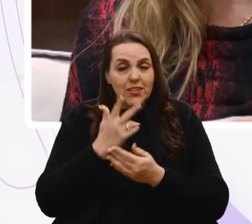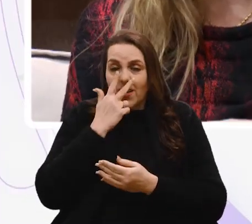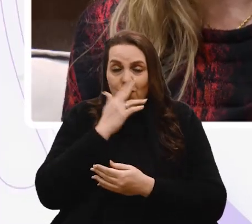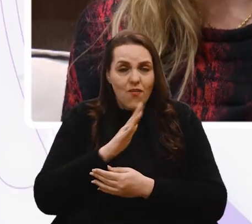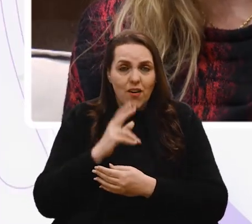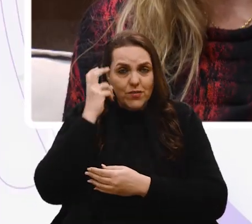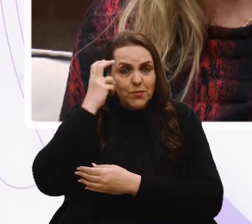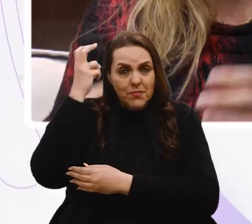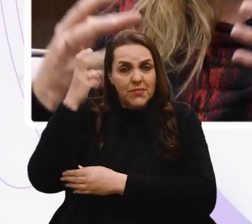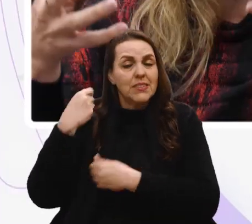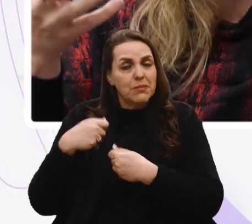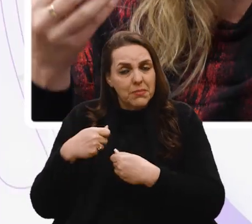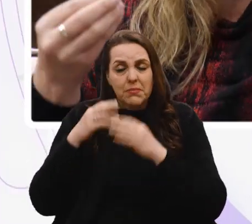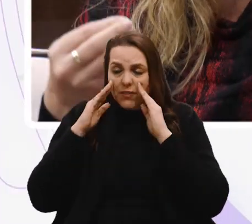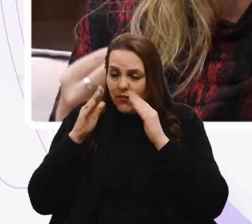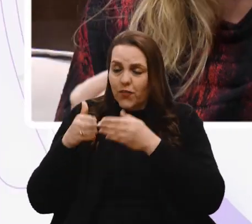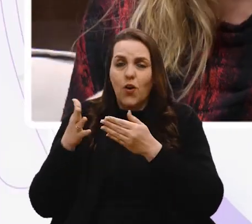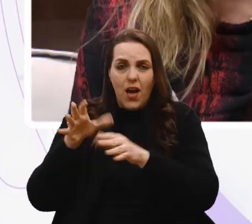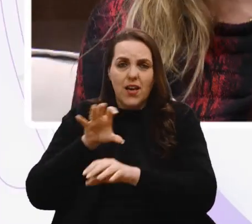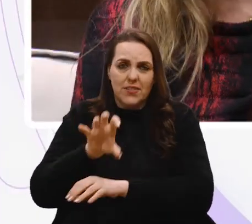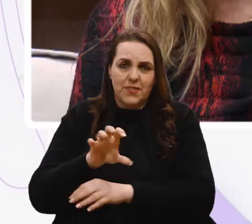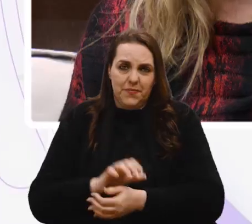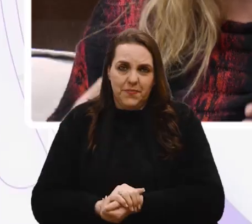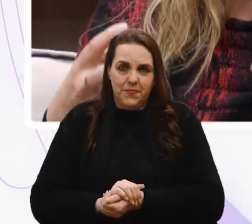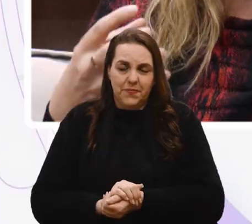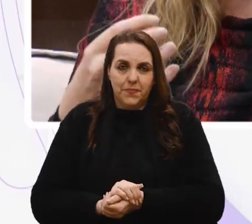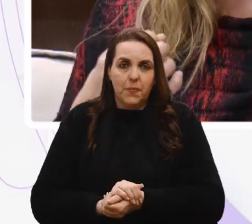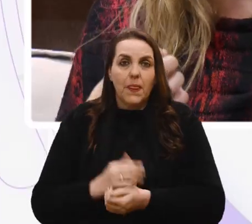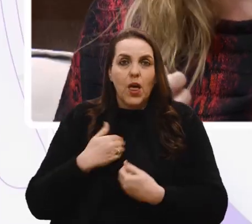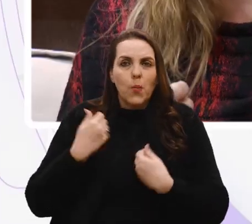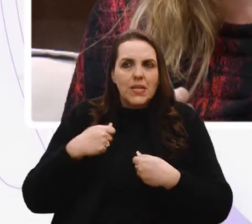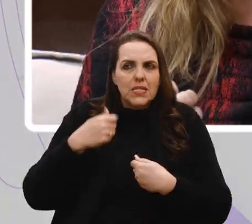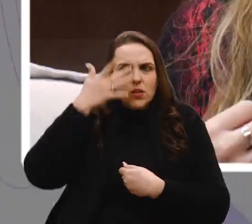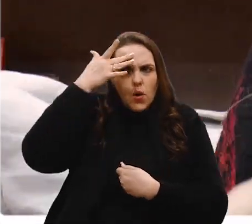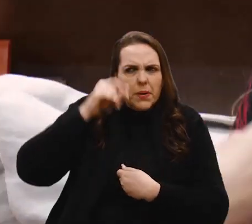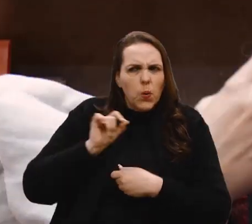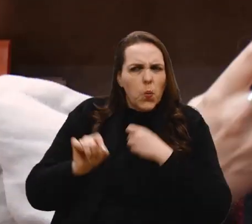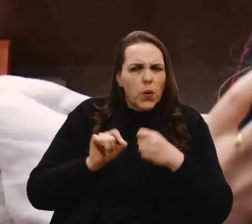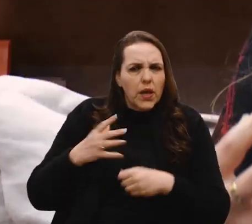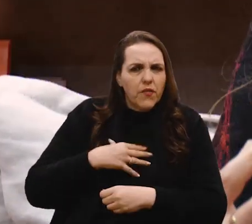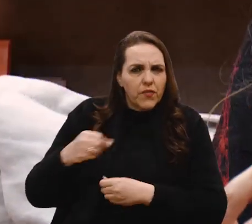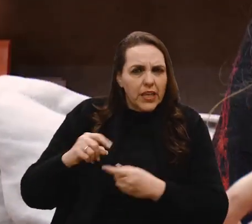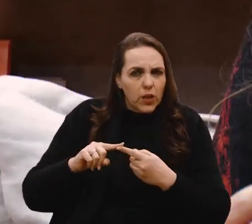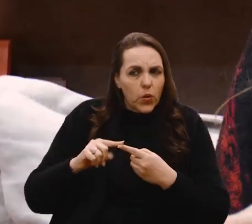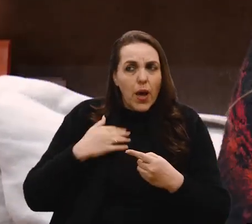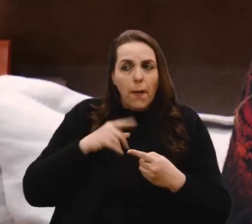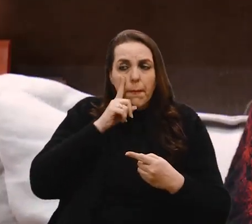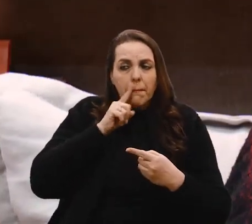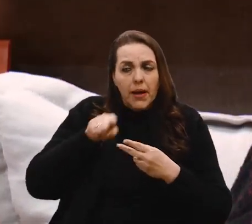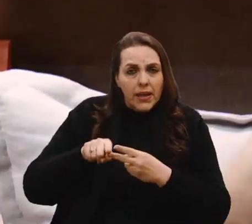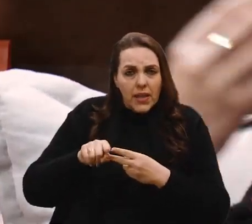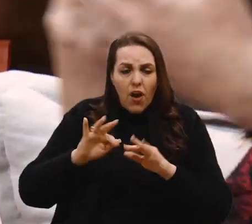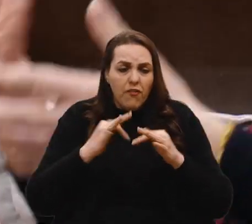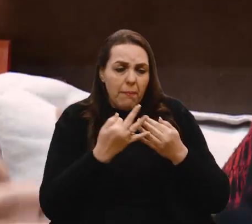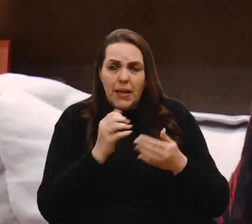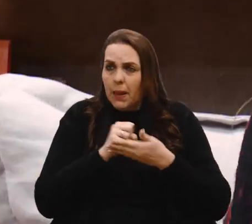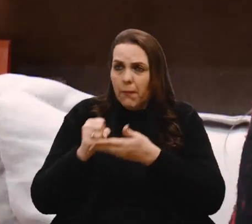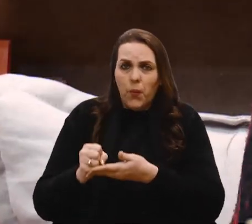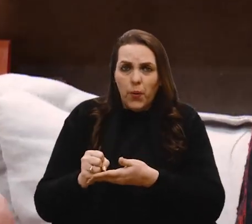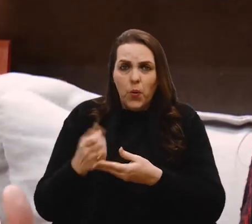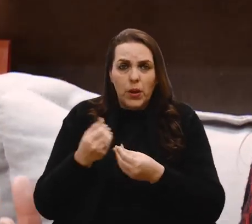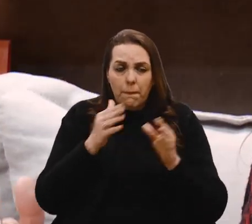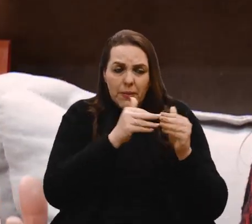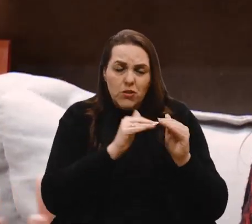ser vista desse jeito. O que eu preciso entender do meu filho? O que eu preciso entender como mãe? O que eu posso fazer como família? O que eu tenho que ir lá pedir